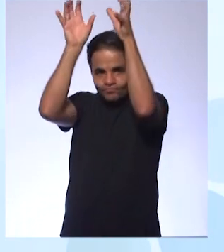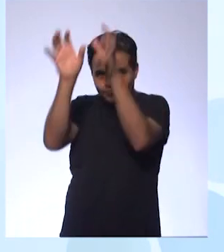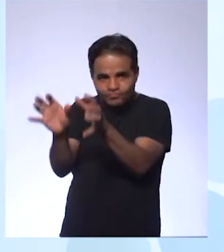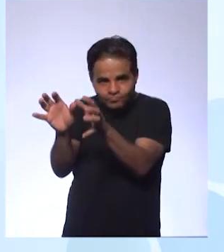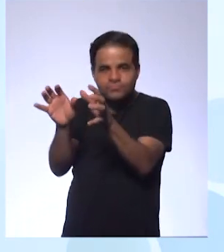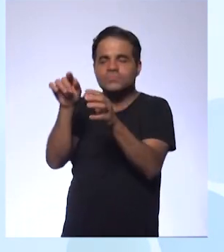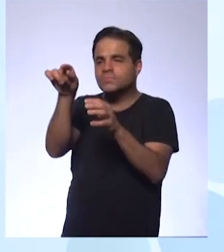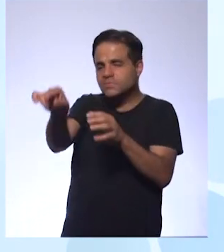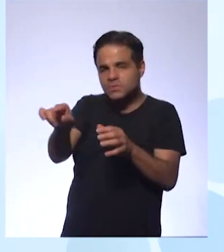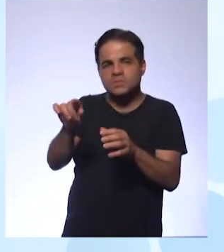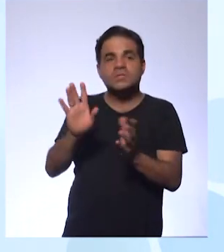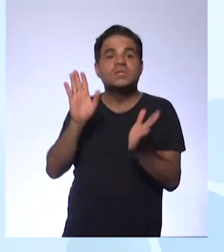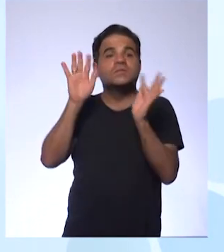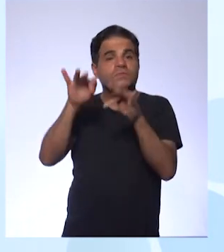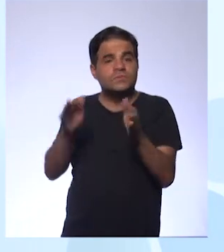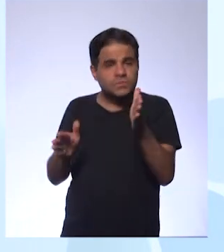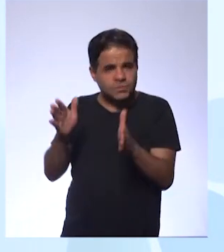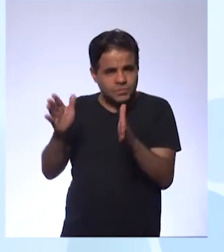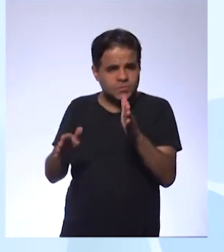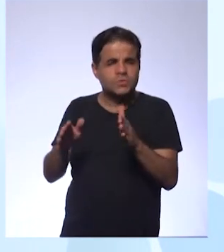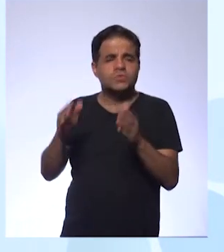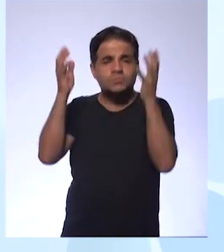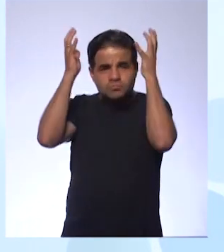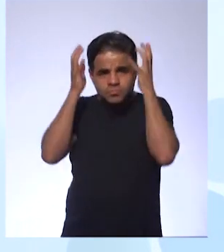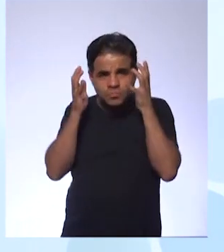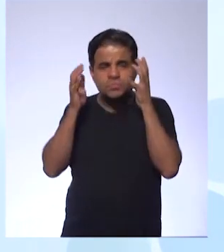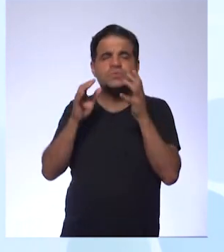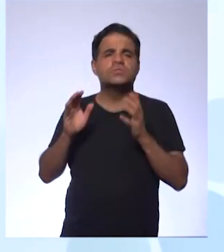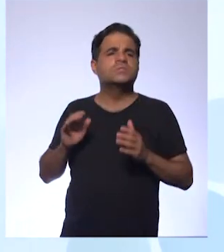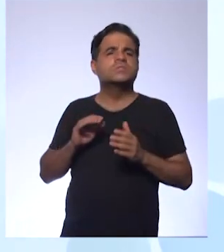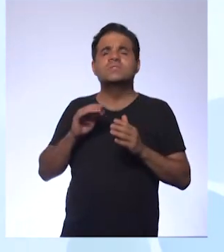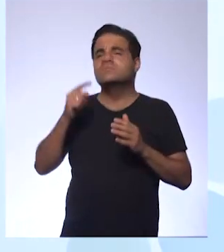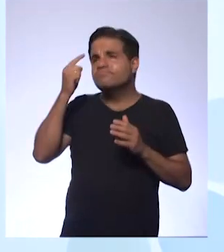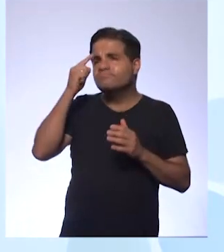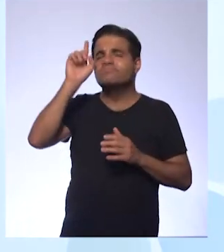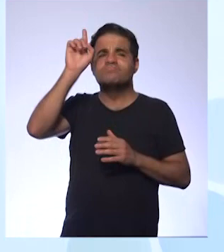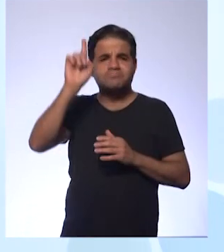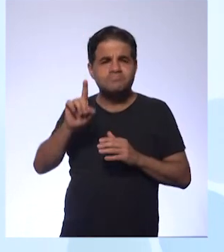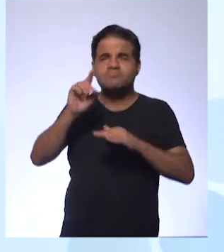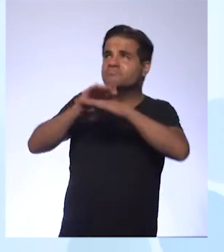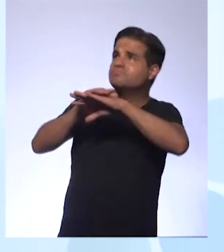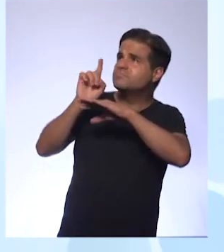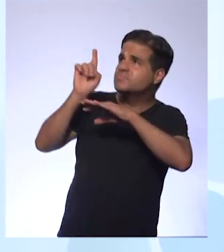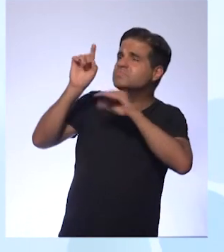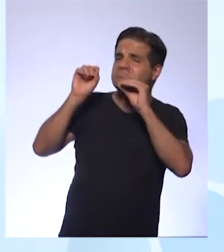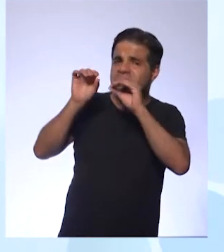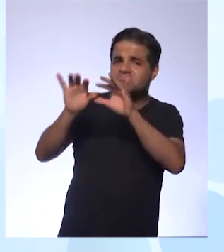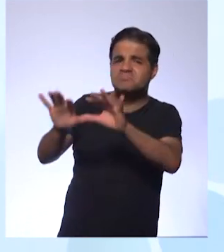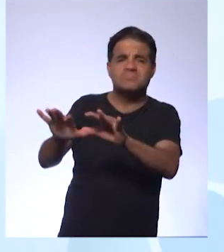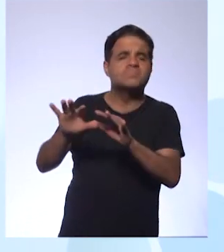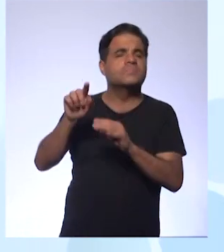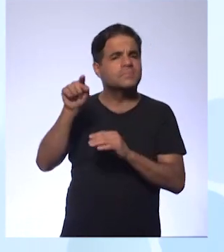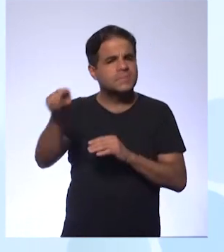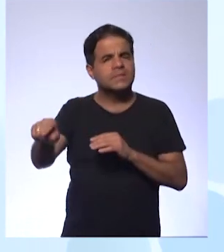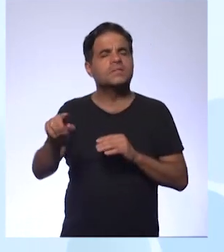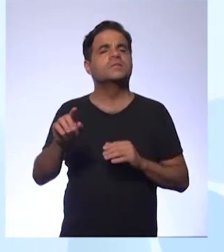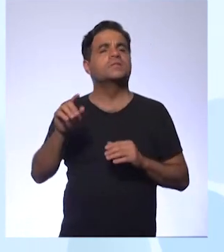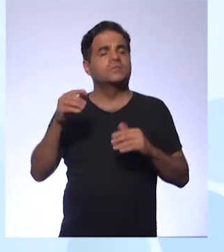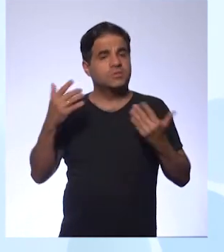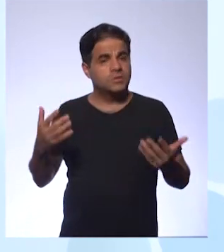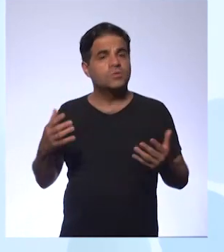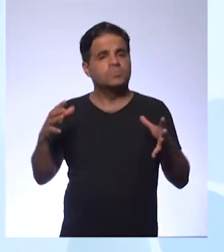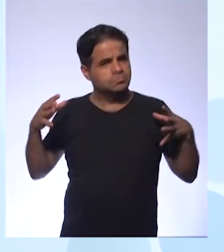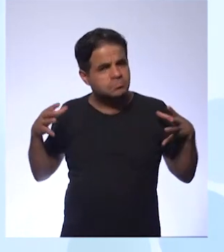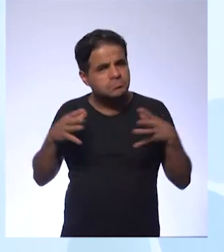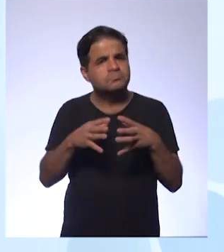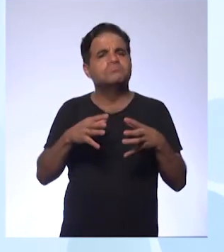aí da monarquia absolutista, e isso reforçava, né, a ideia do direito divino reforçava essa questão de que o